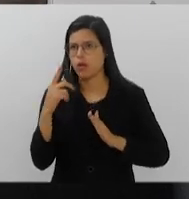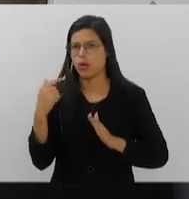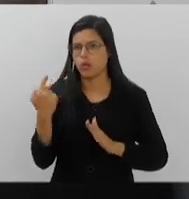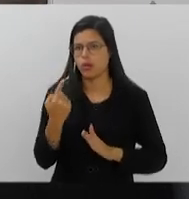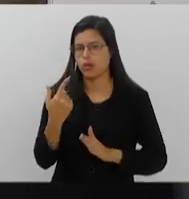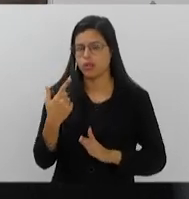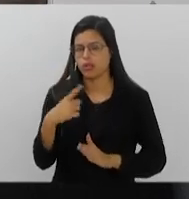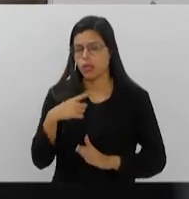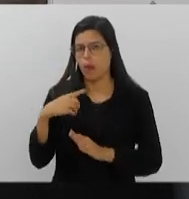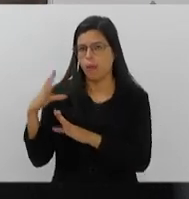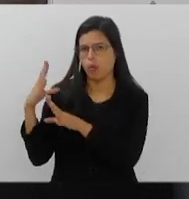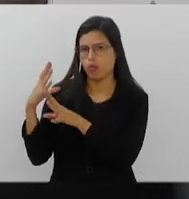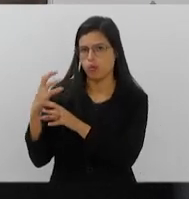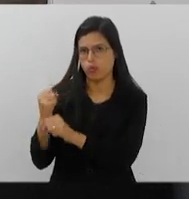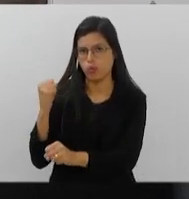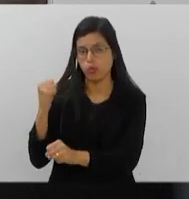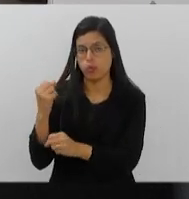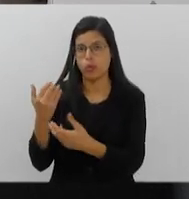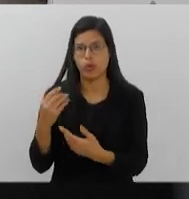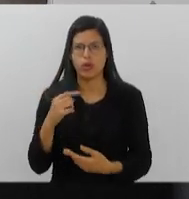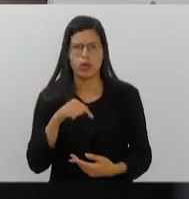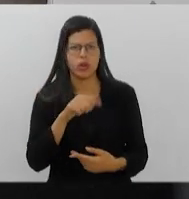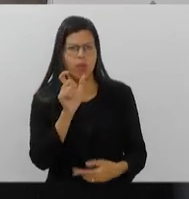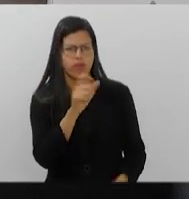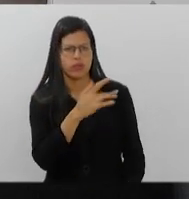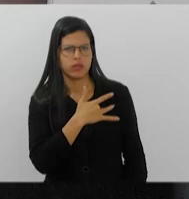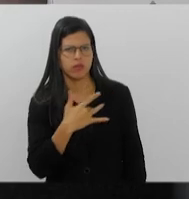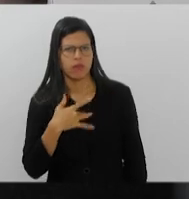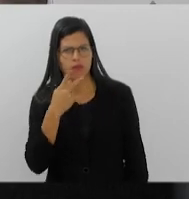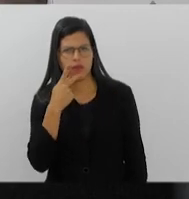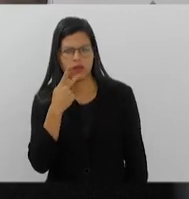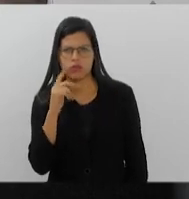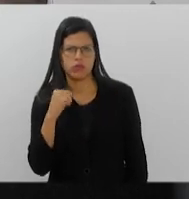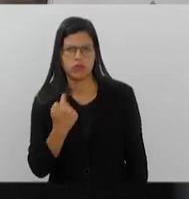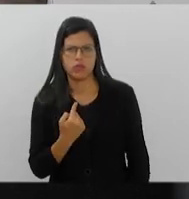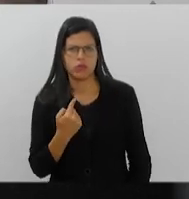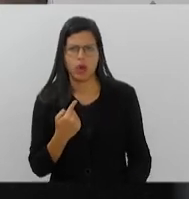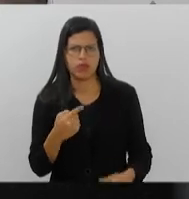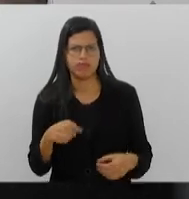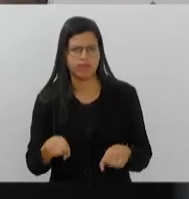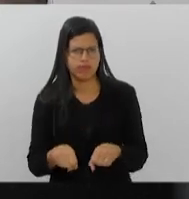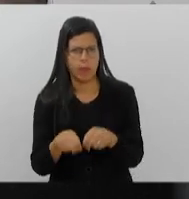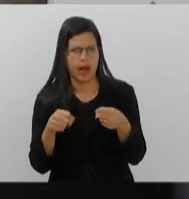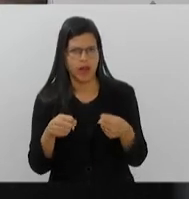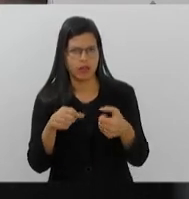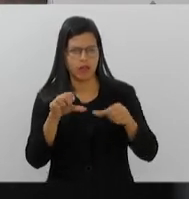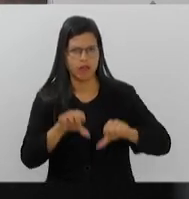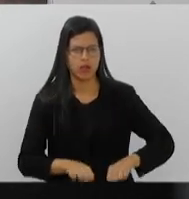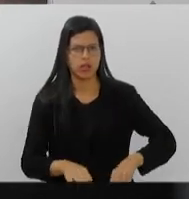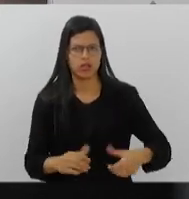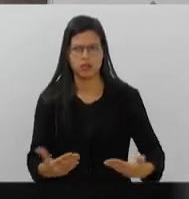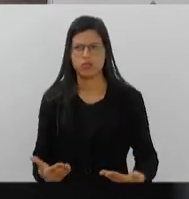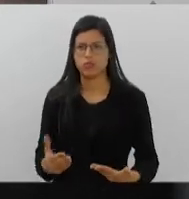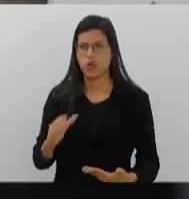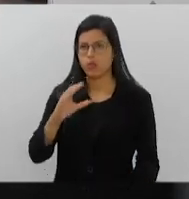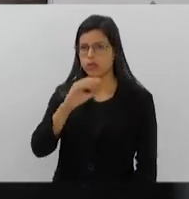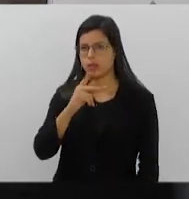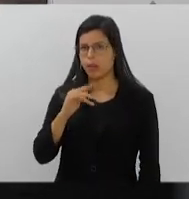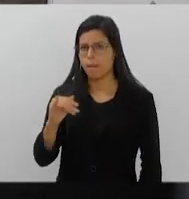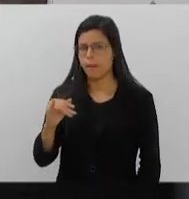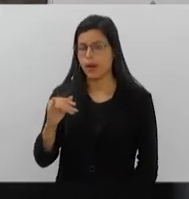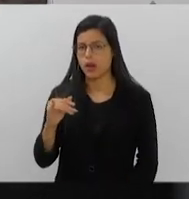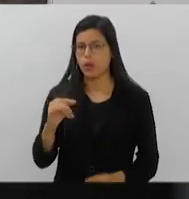os planos dizendo, estamos quebrados. Ora, então que a Comissão Parlamentar de Inquérito seja um